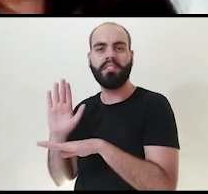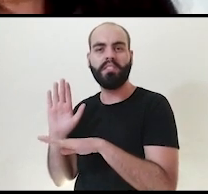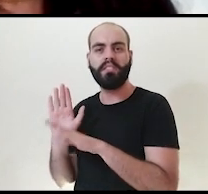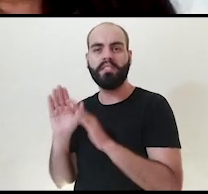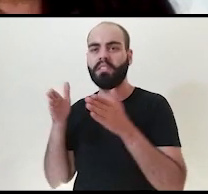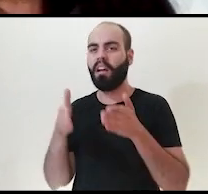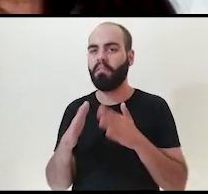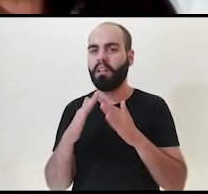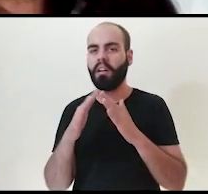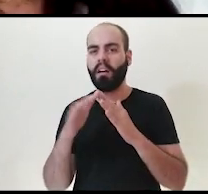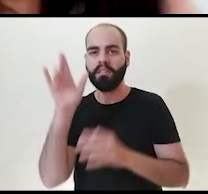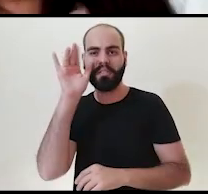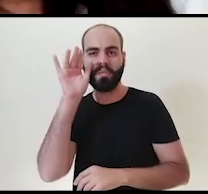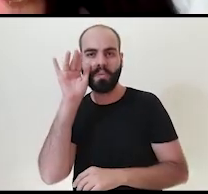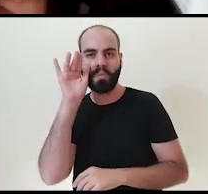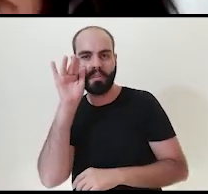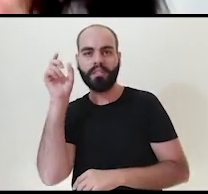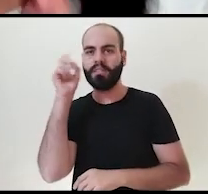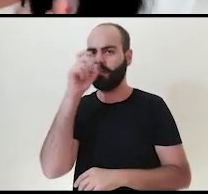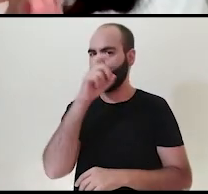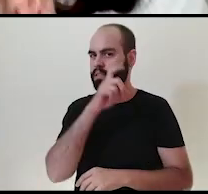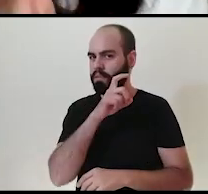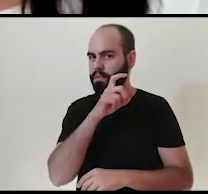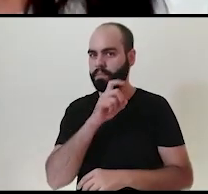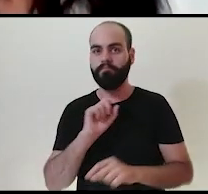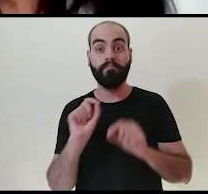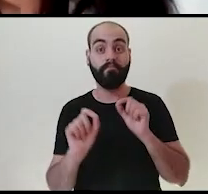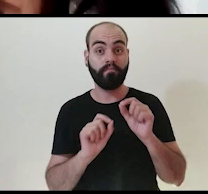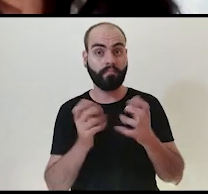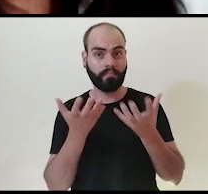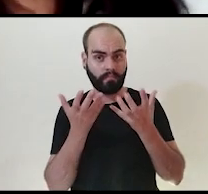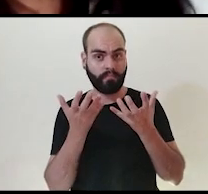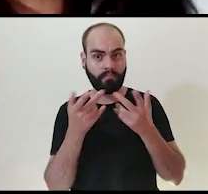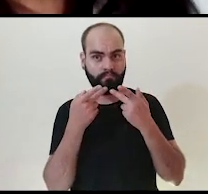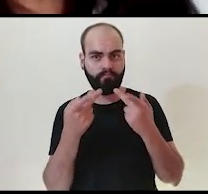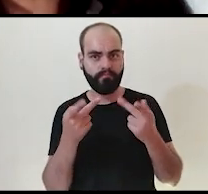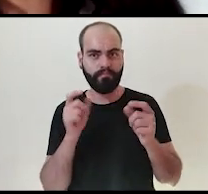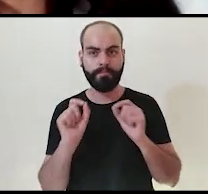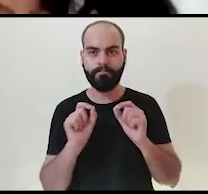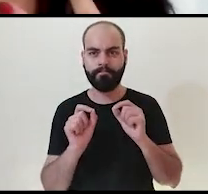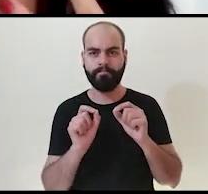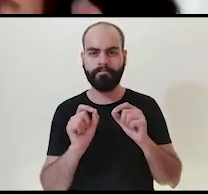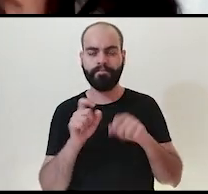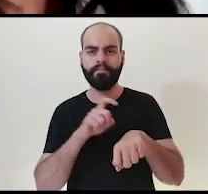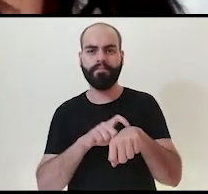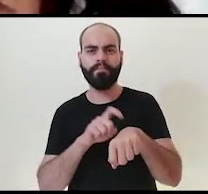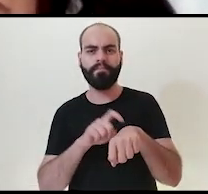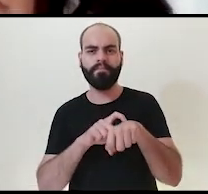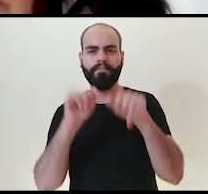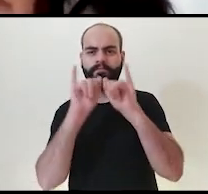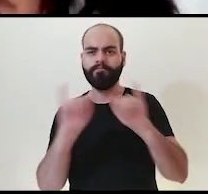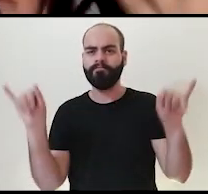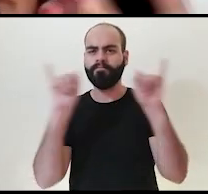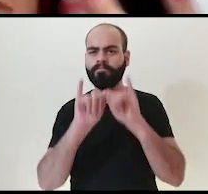assistia. O ponto que eu quero entrar. A gente está vivendo a era da informação. Nunca se